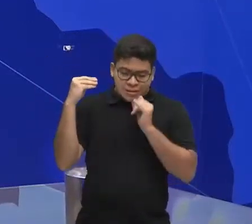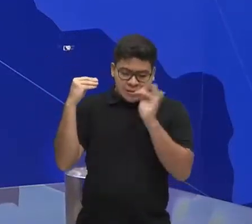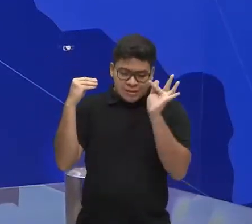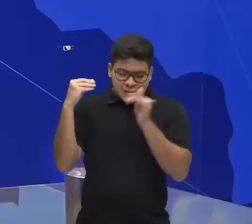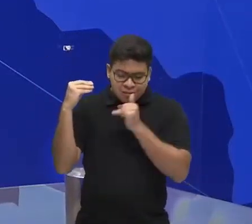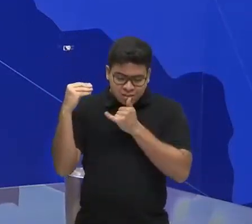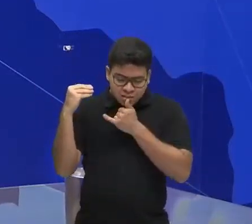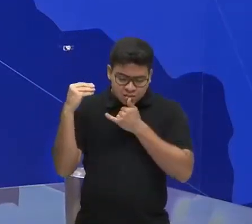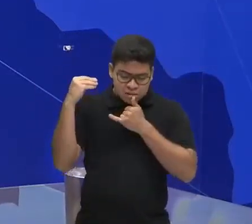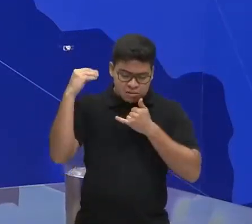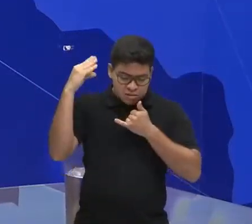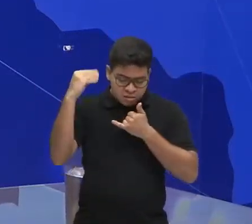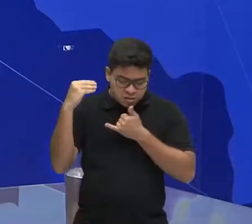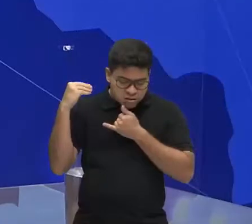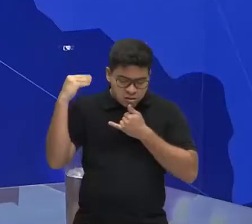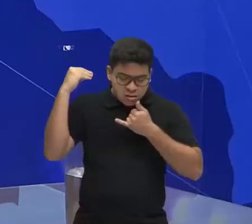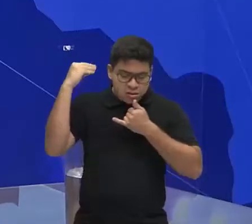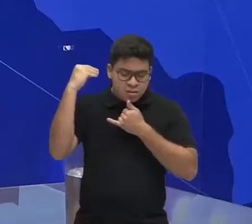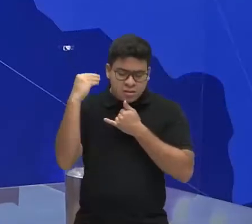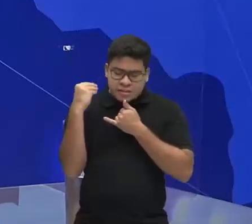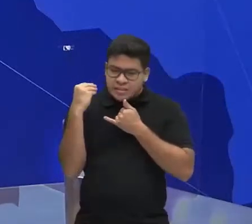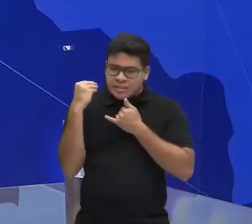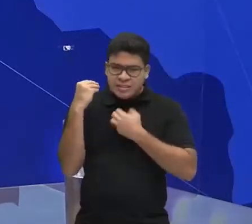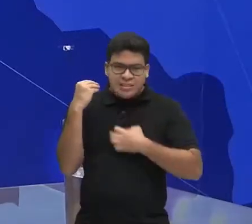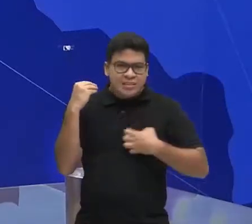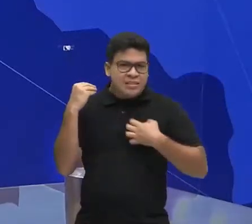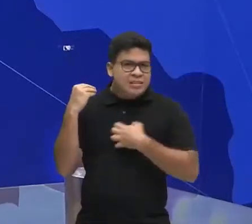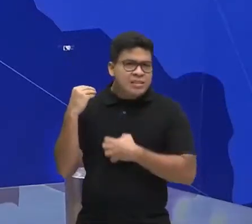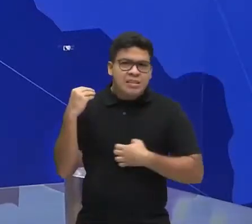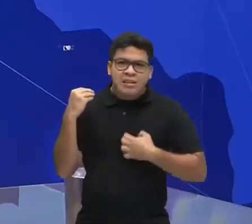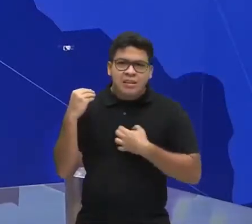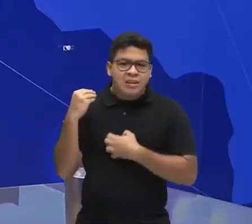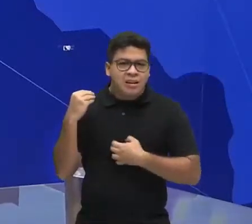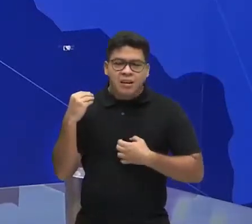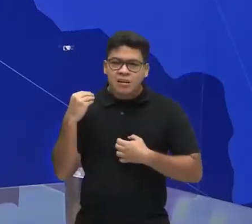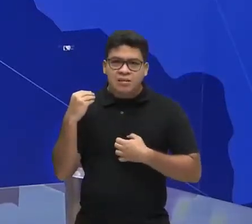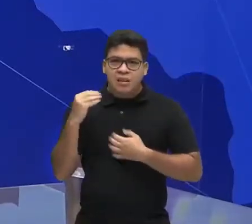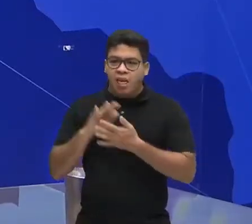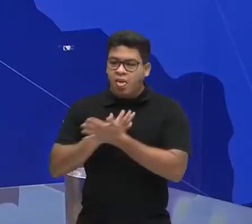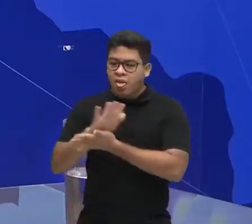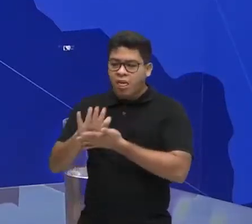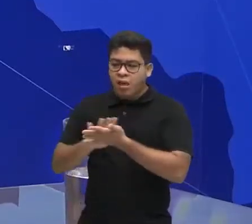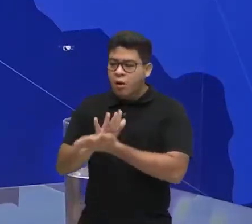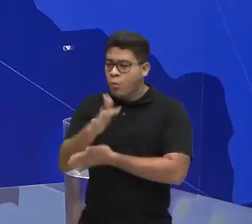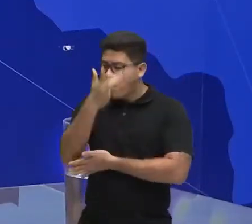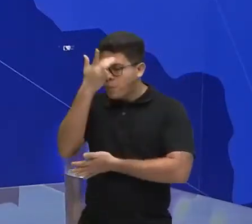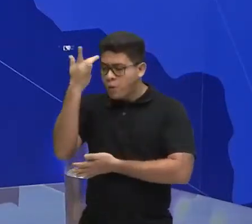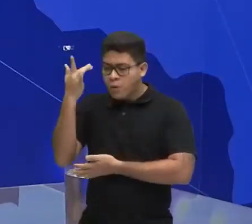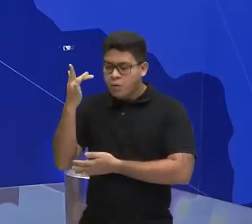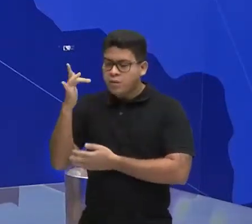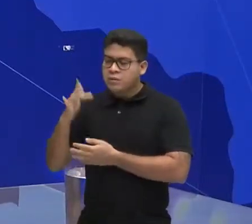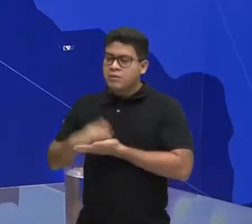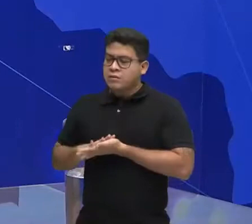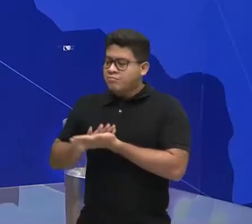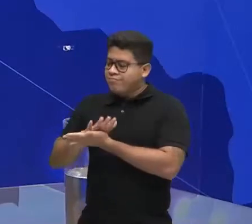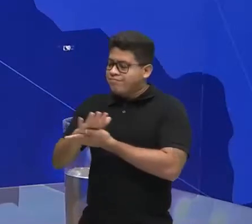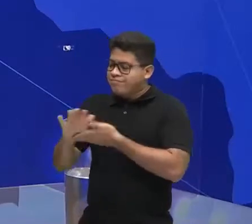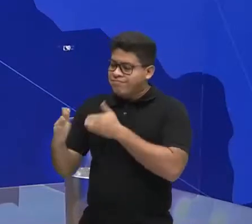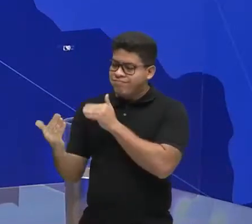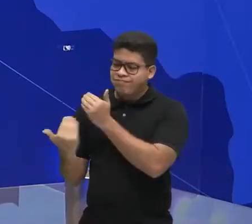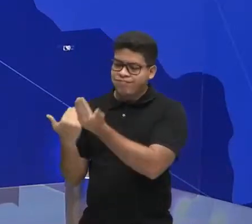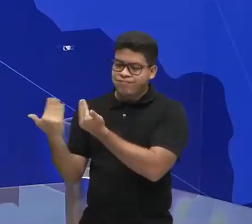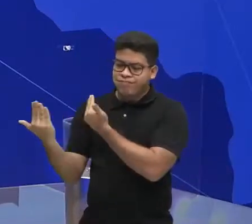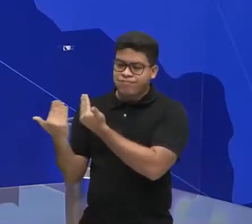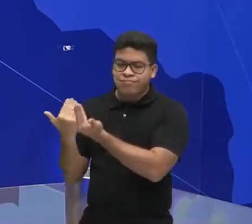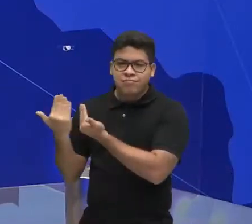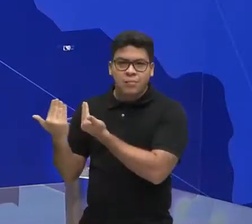solidão. Você está sozinho aí. Não tem ninguém que vai te entender, não tem ninguém que vai te acolher e não tem ninguém que vai te